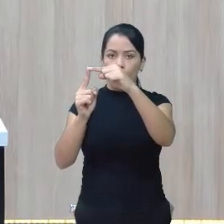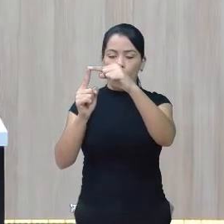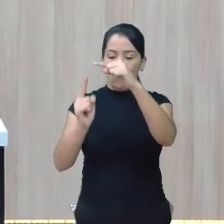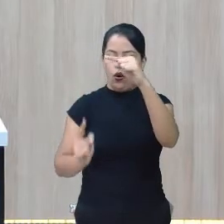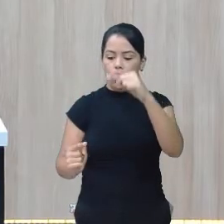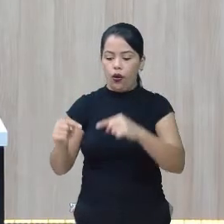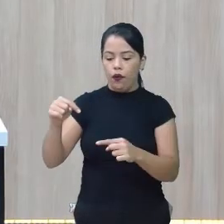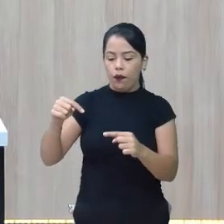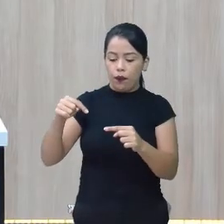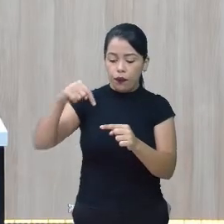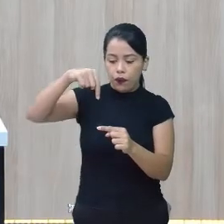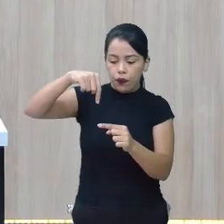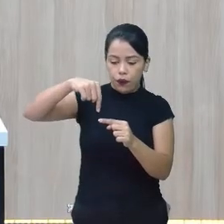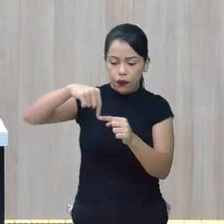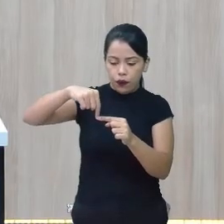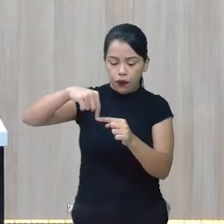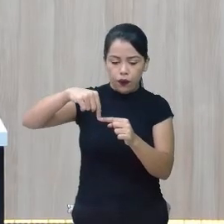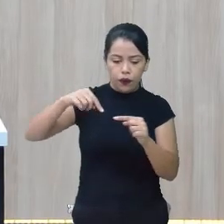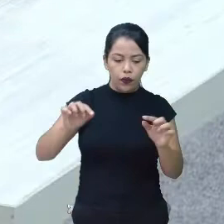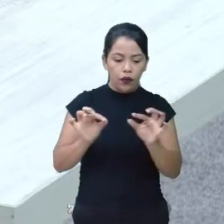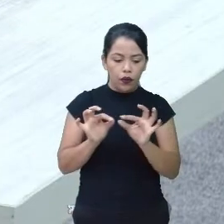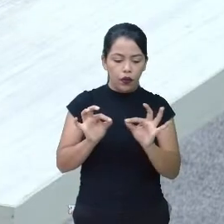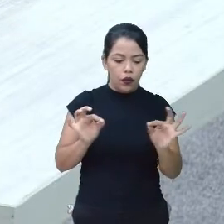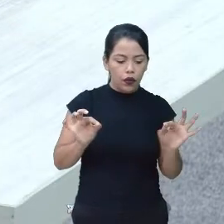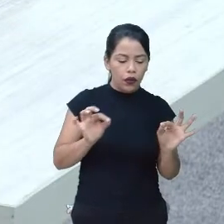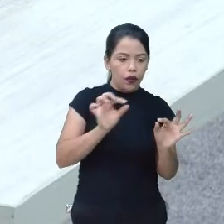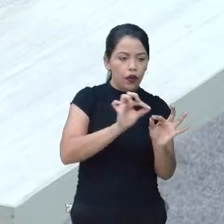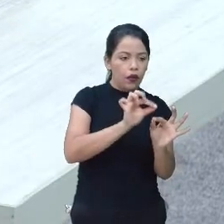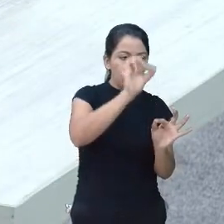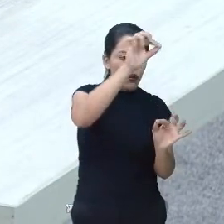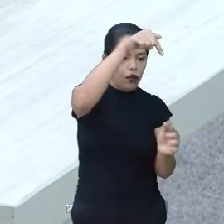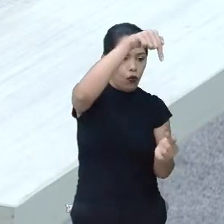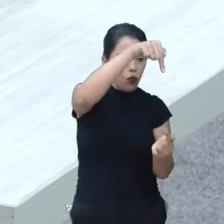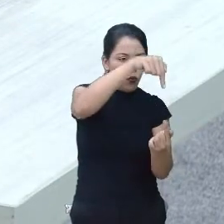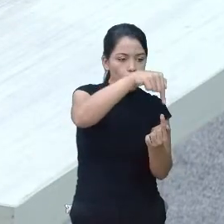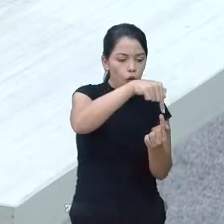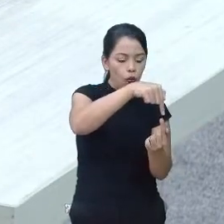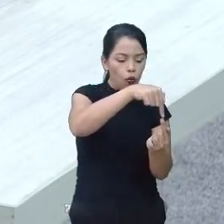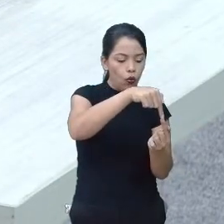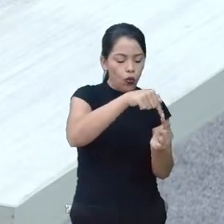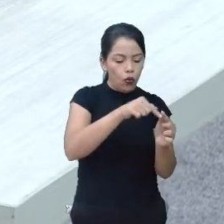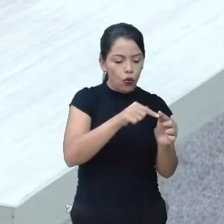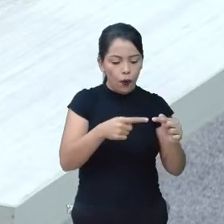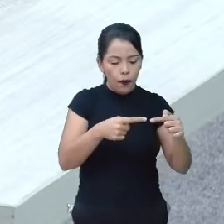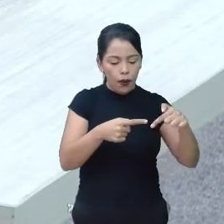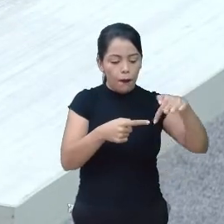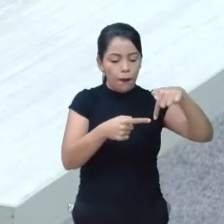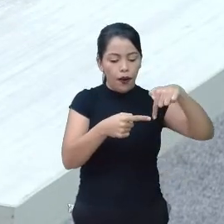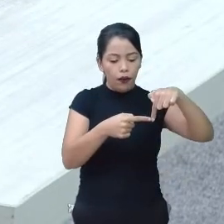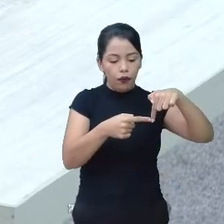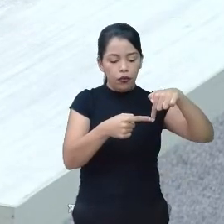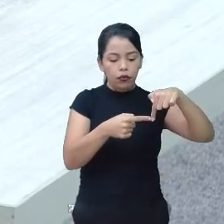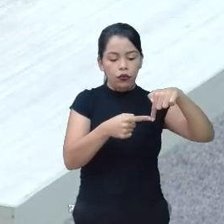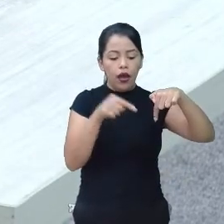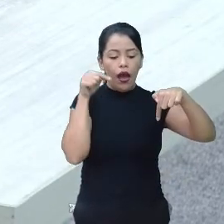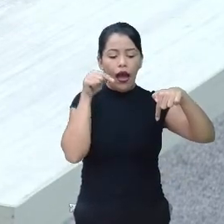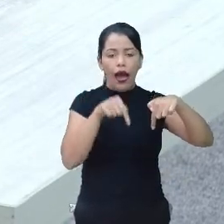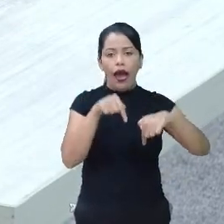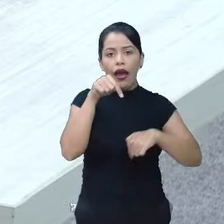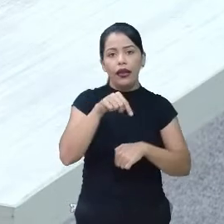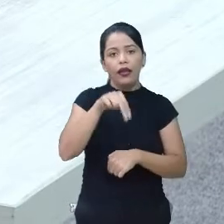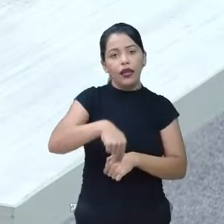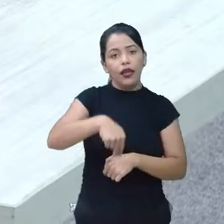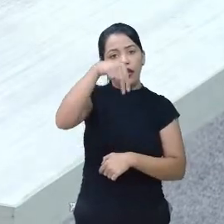da mesa, a quina do bloco. Então, quais são as quinas aqui? Eu tenho 1, 2, 3, 4. E aqui embaixo eu tenho